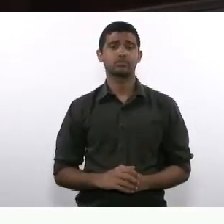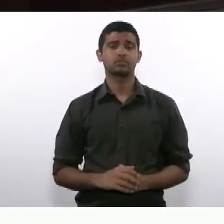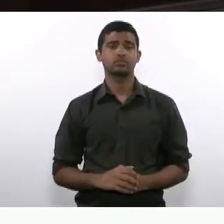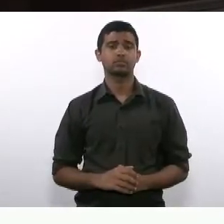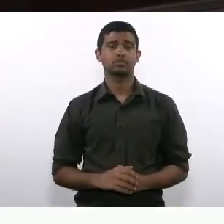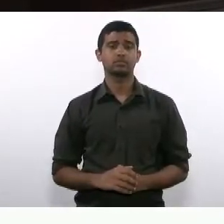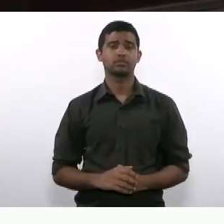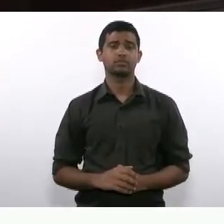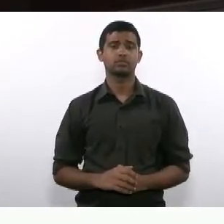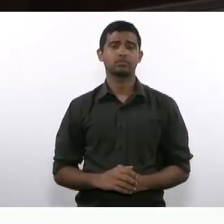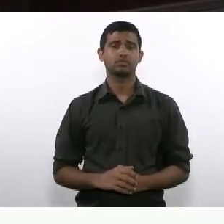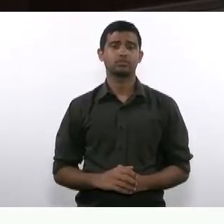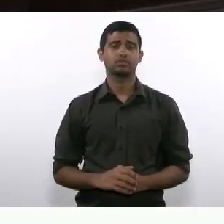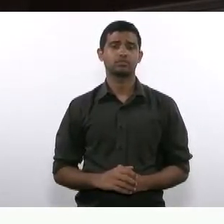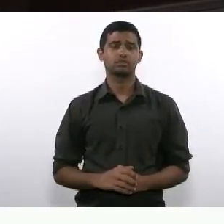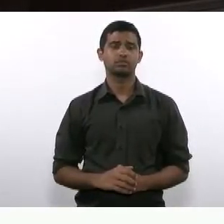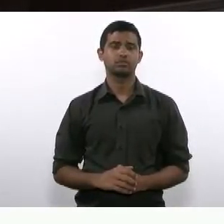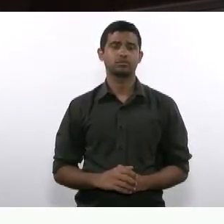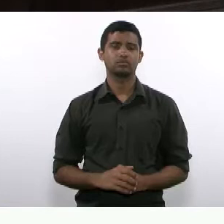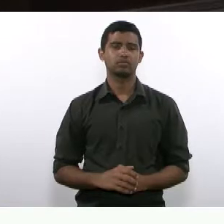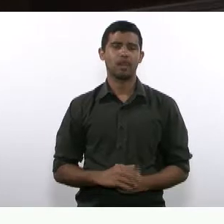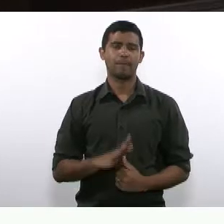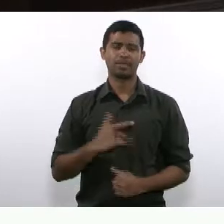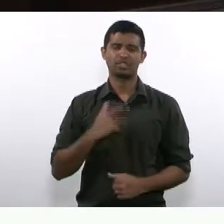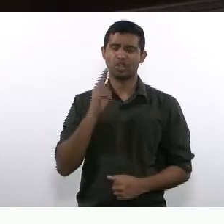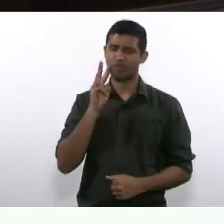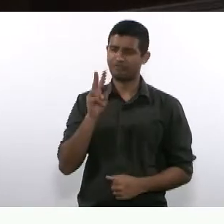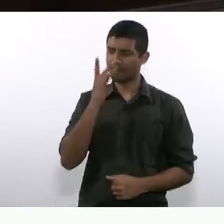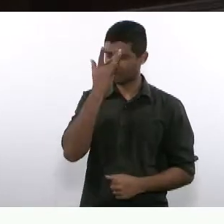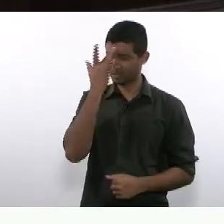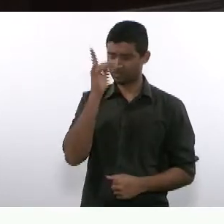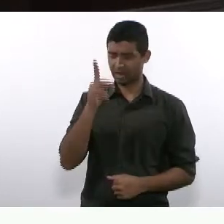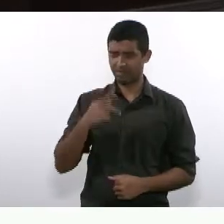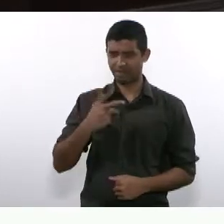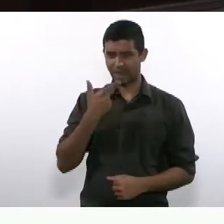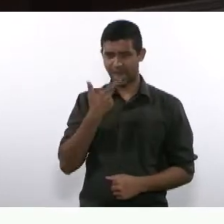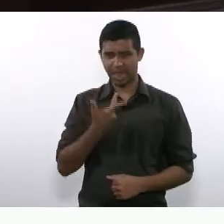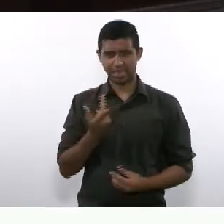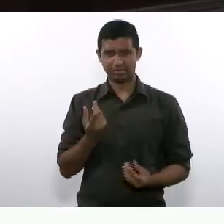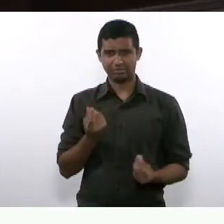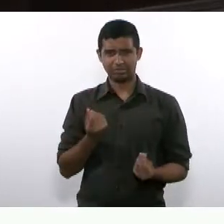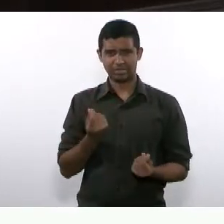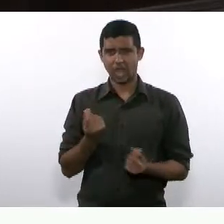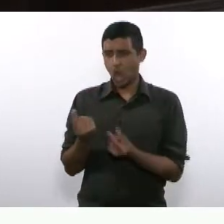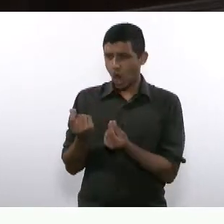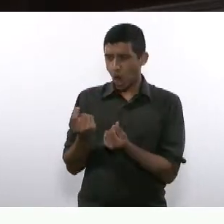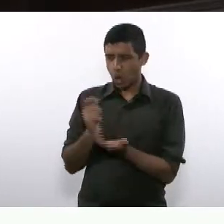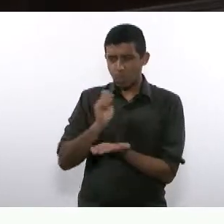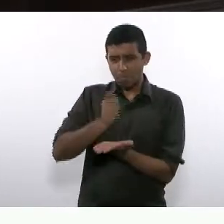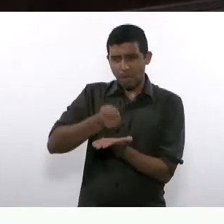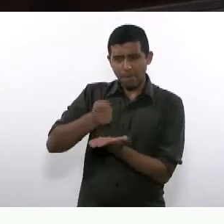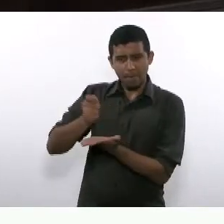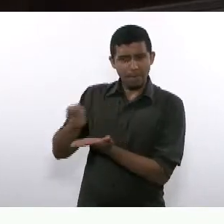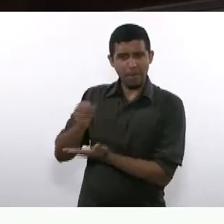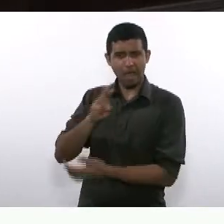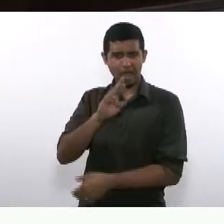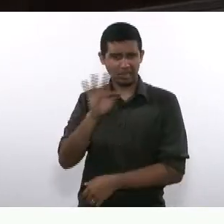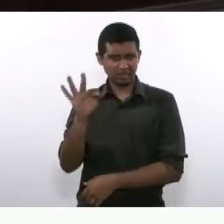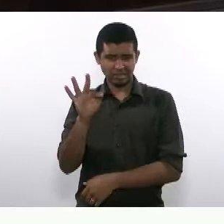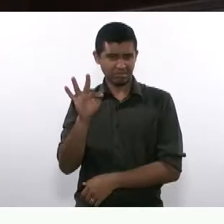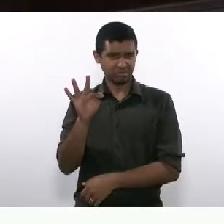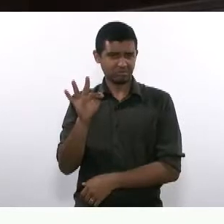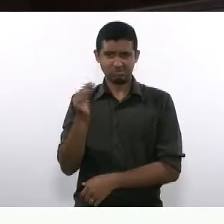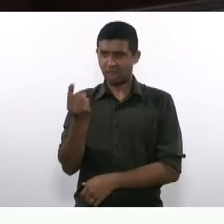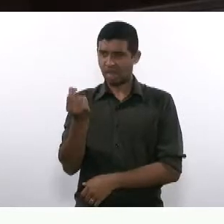não vi ninguém aqui abrir dizendo que as despesas fixadas são maiores que as receitas, 10,7 bilhões